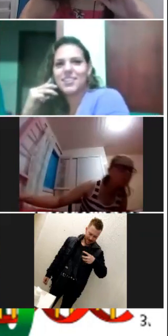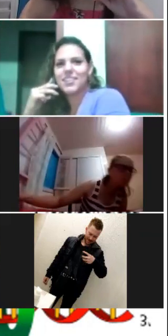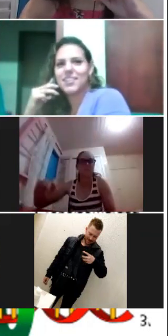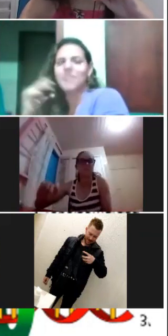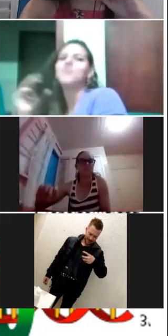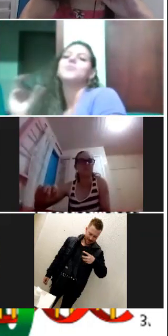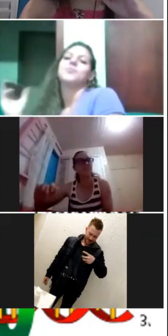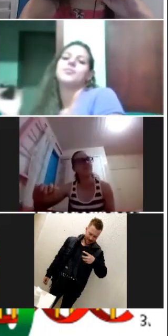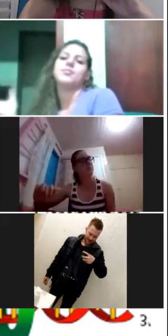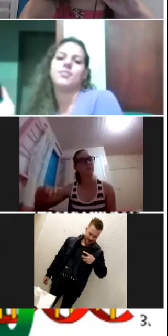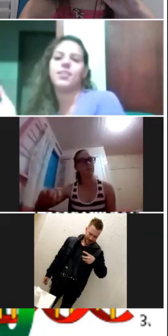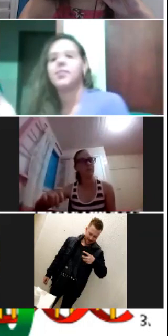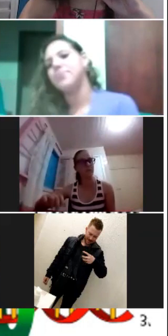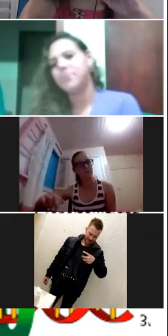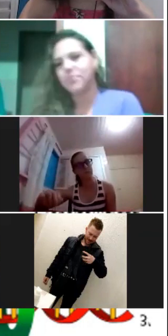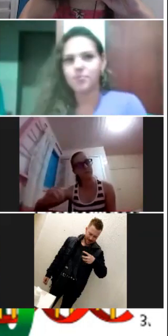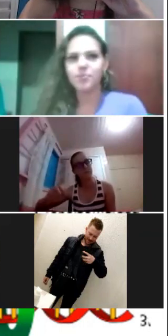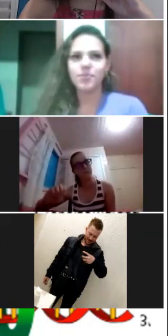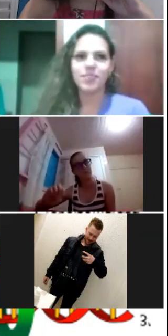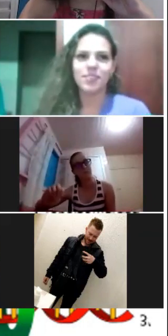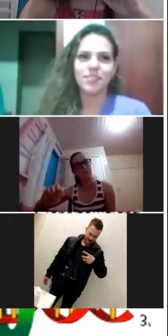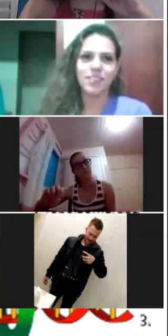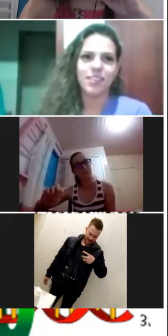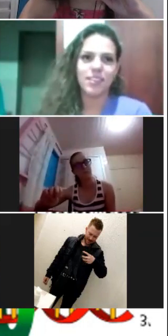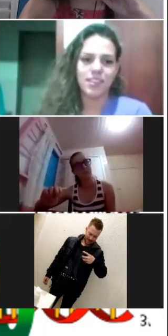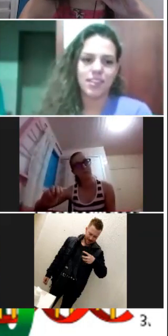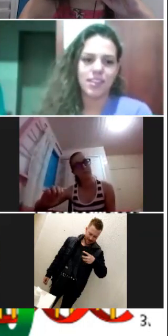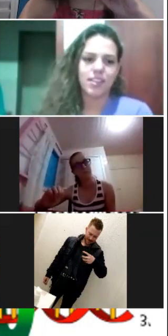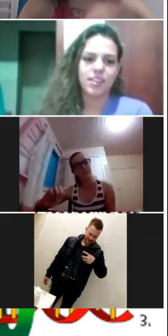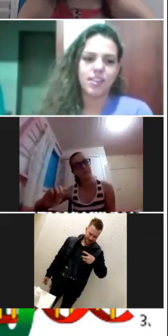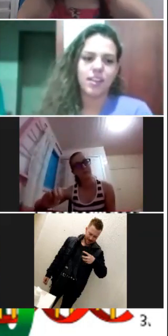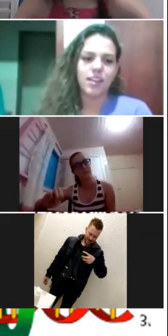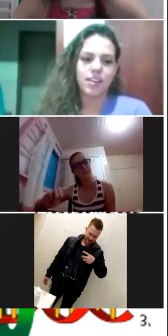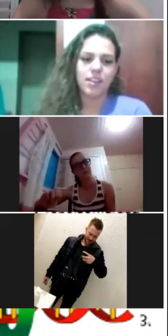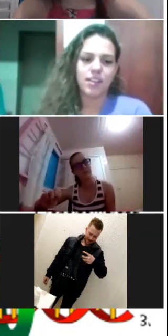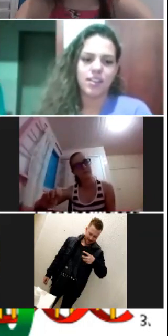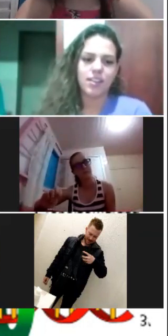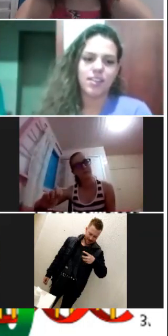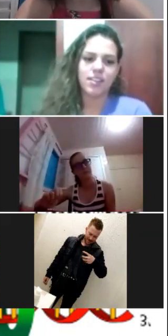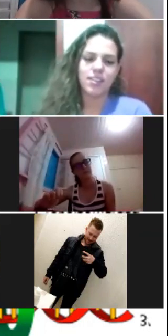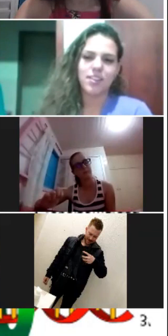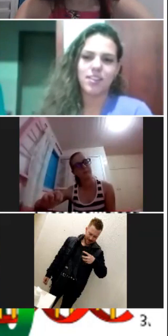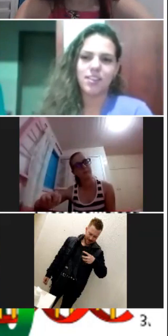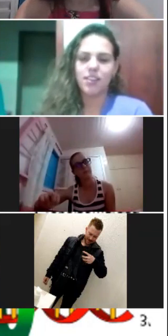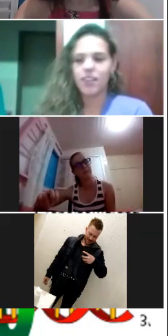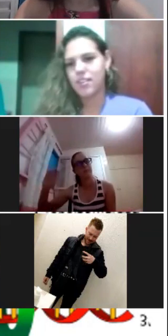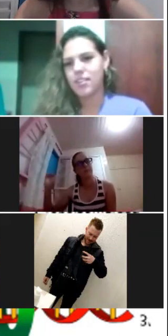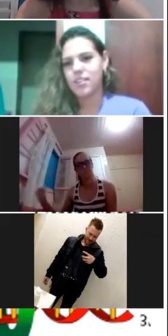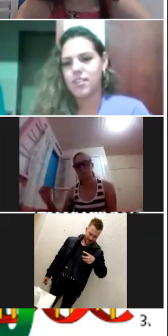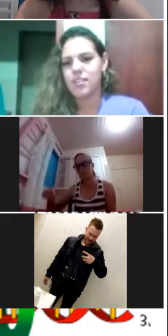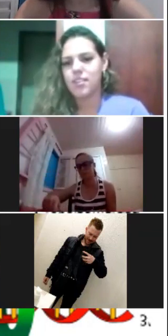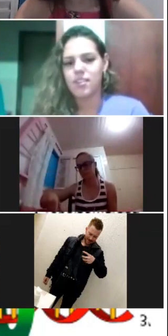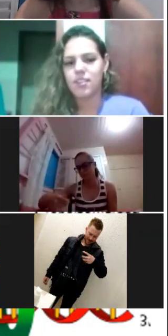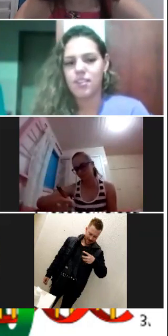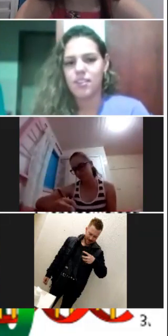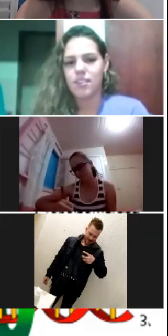DNA. Então, a DNA ligase forma essas ligações. Ao final, as duas fitas voltam à forma de dupla hélice. Professor,